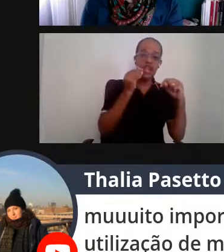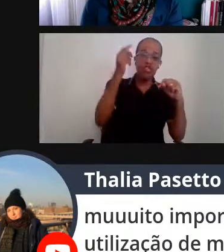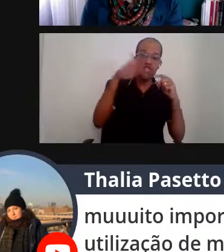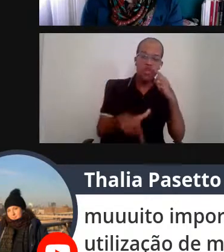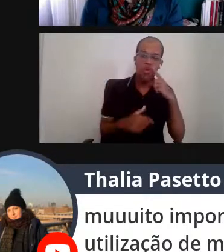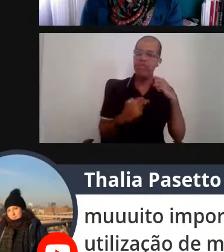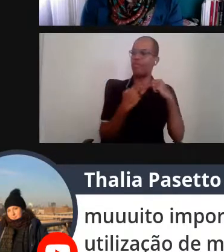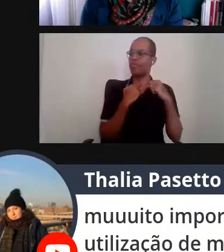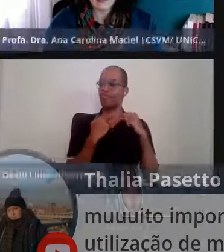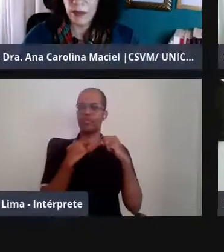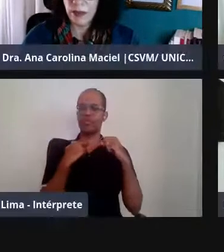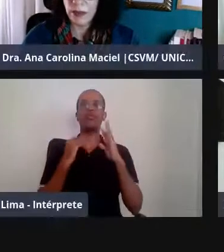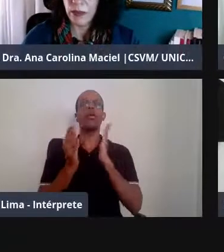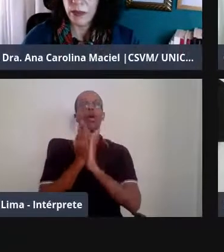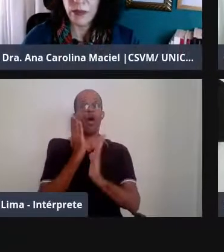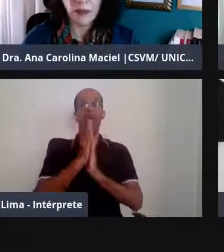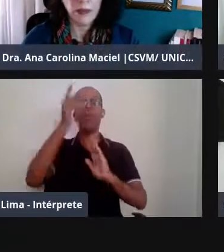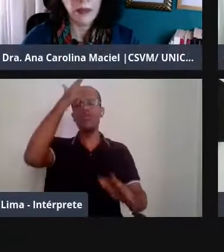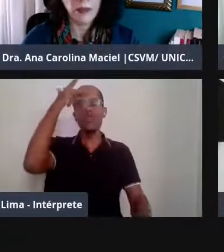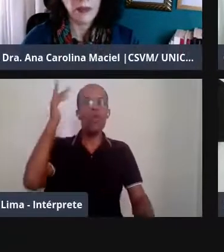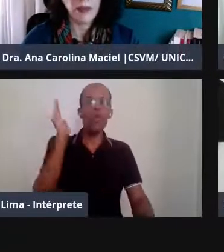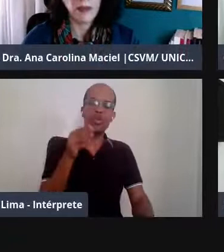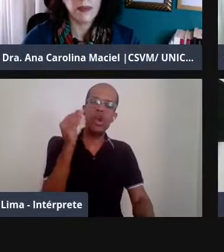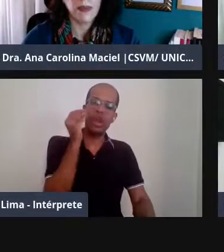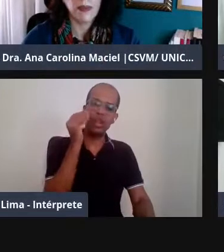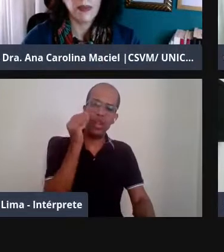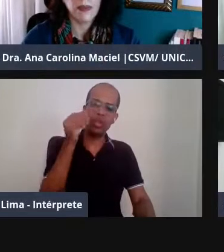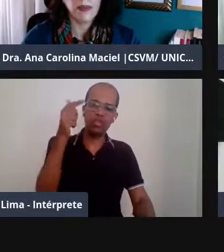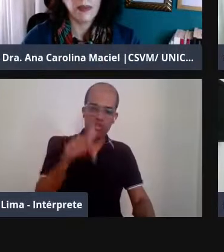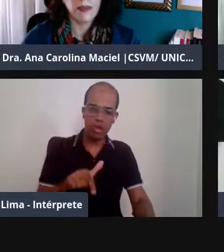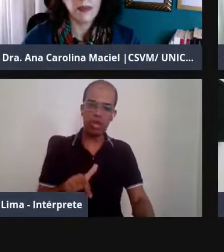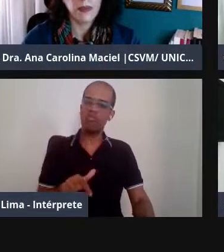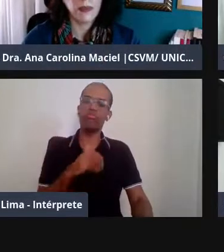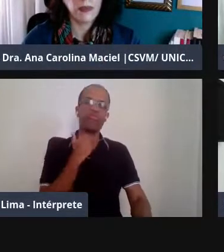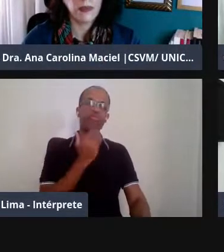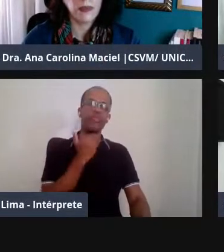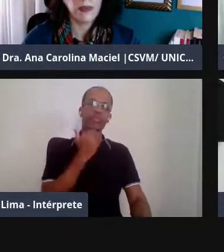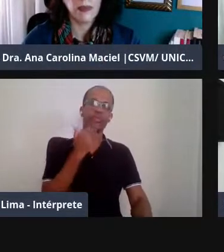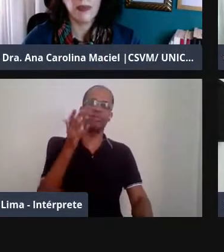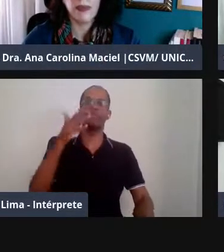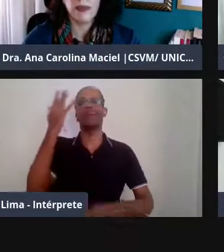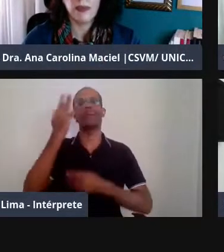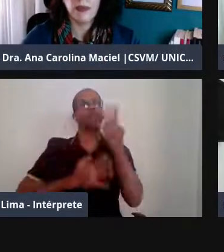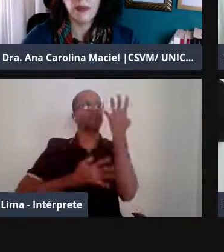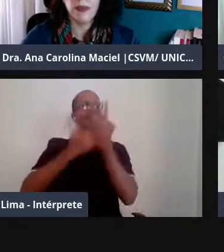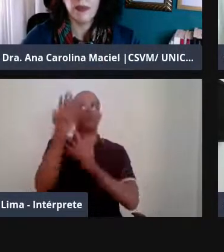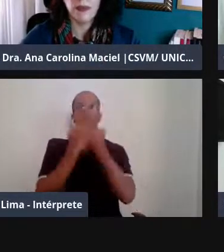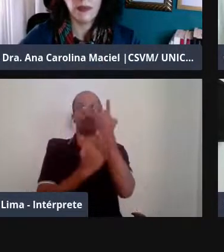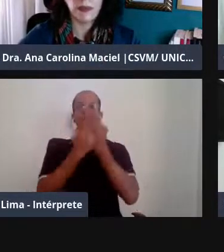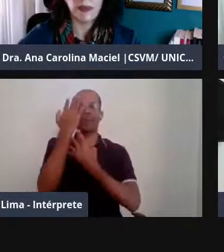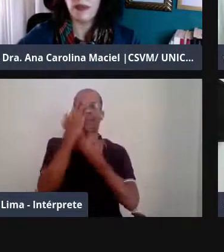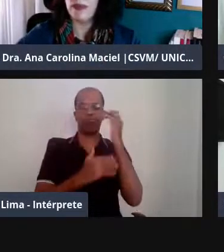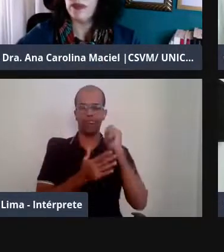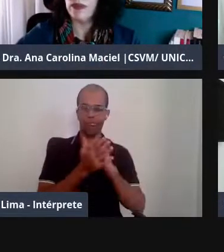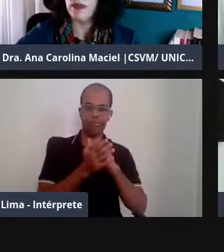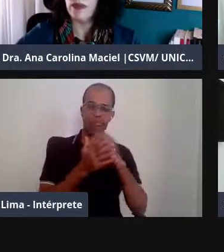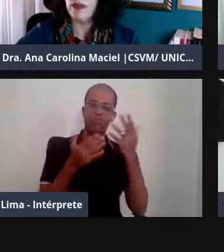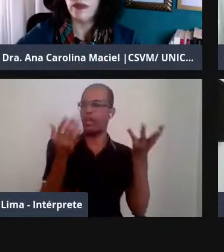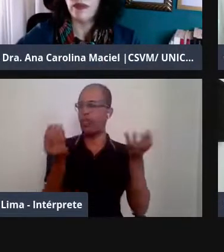que já tentaram em duas universidades diferentes, não conseguiram, e aí frustra, então, esse desejo de